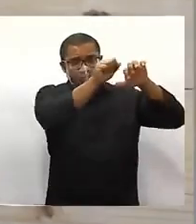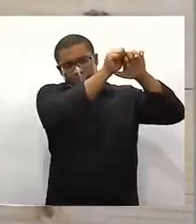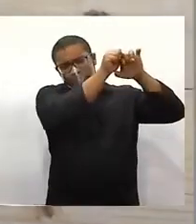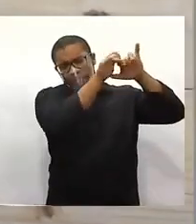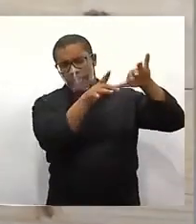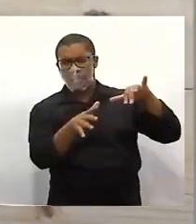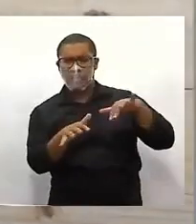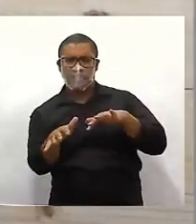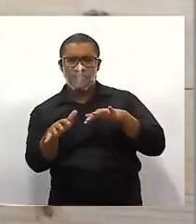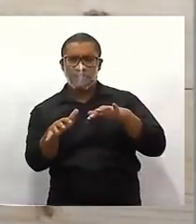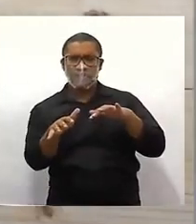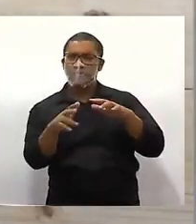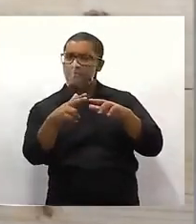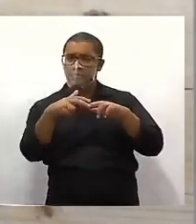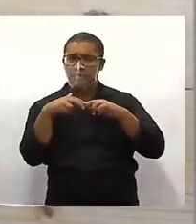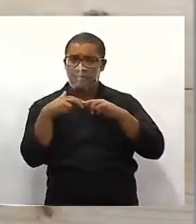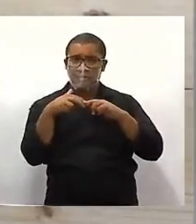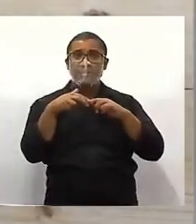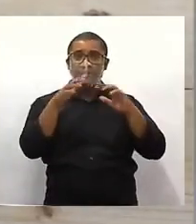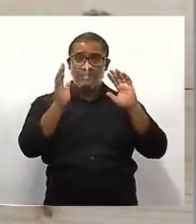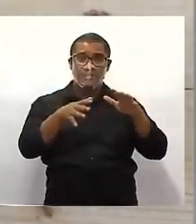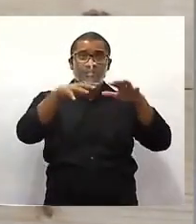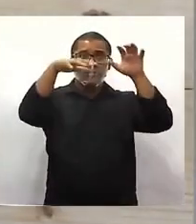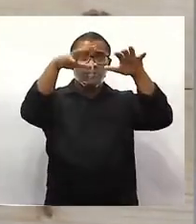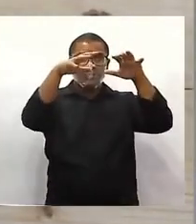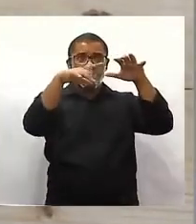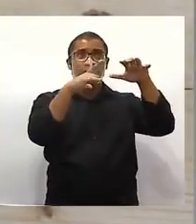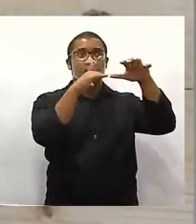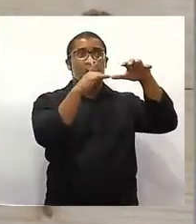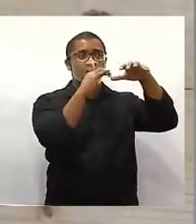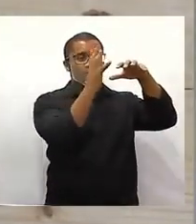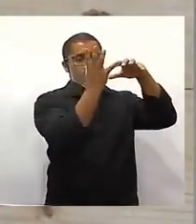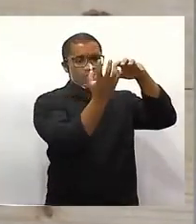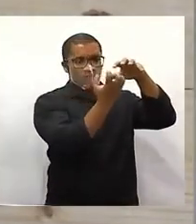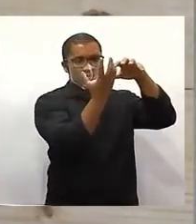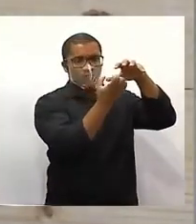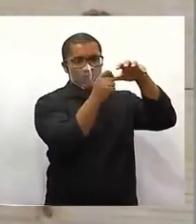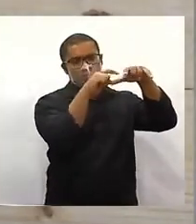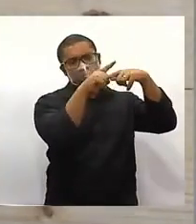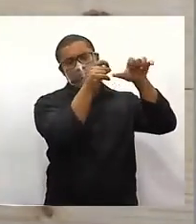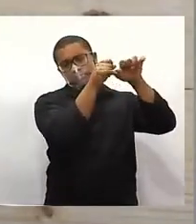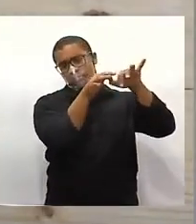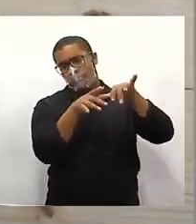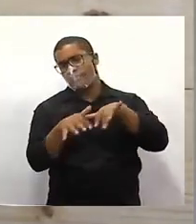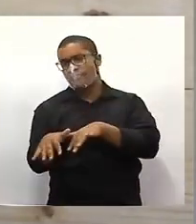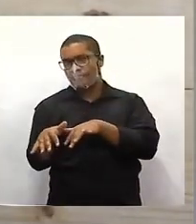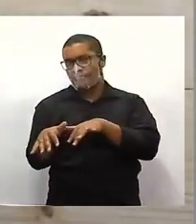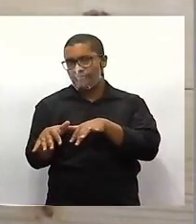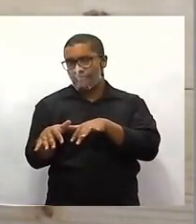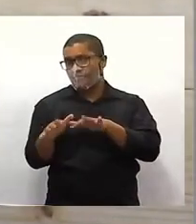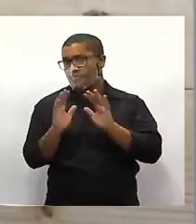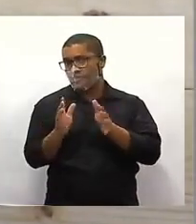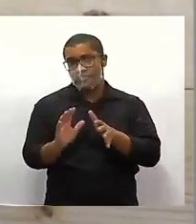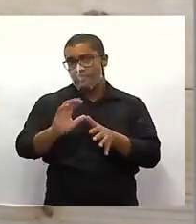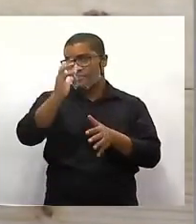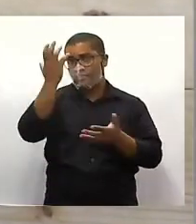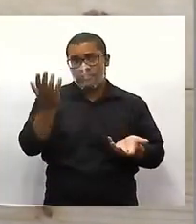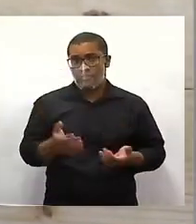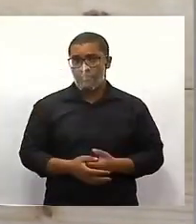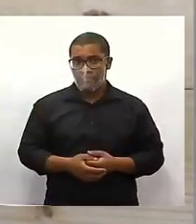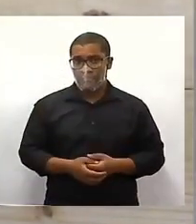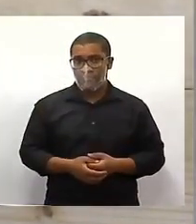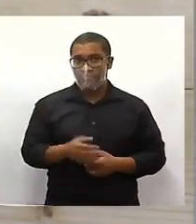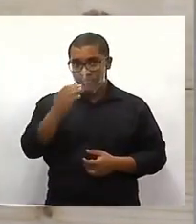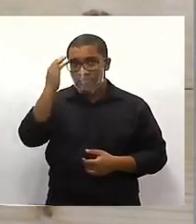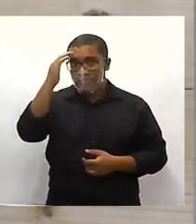desse processo, ok? Então não é um problema acarretado, o problema já acarretou, tá